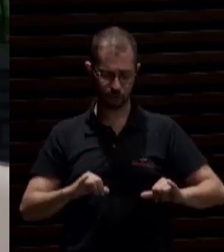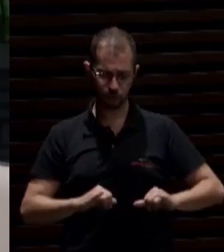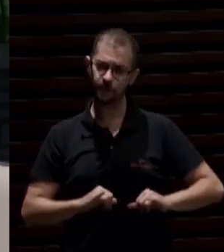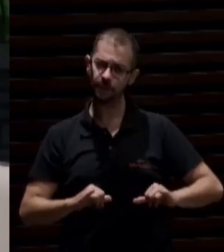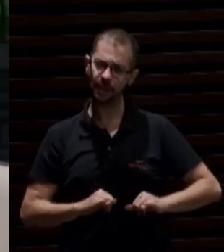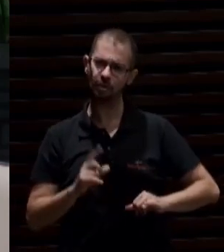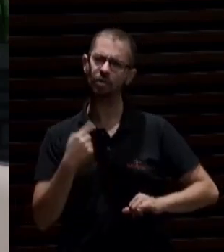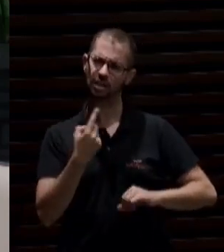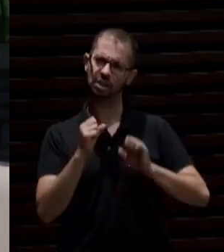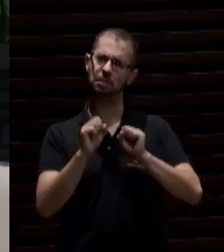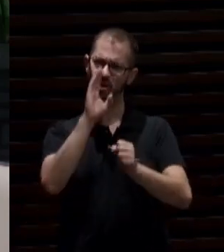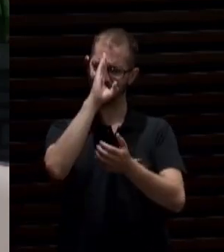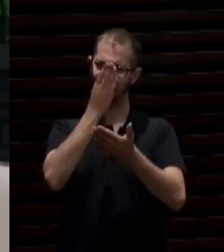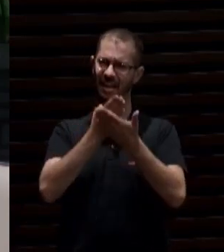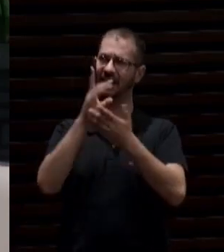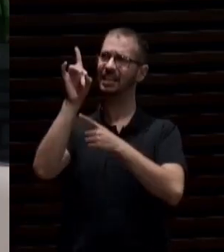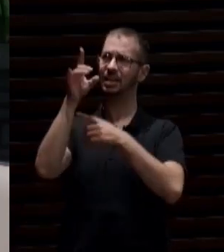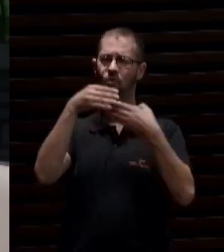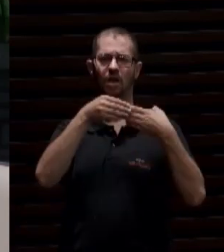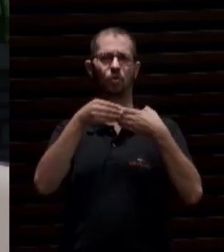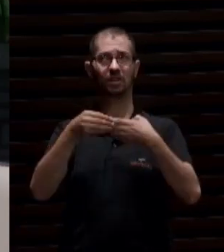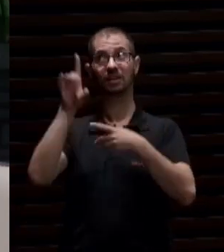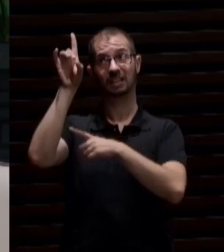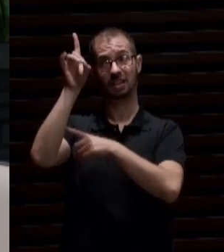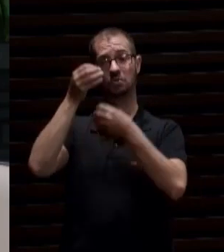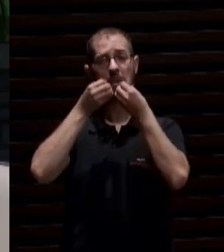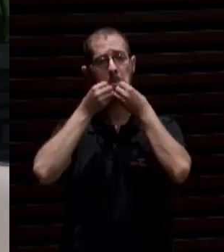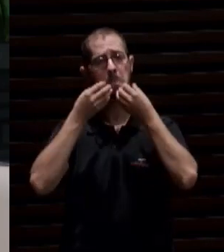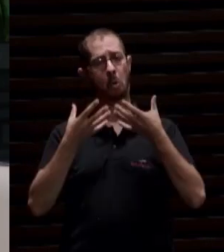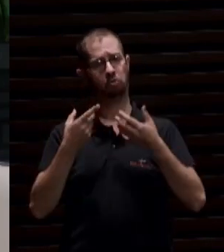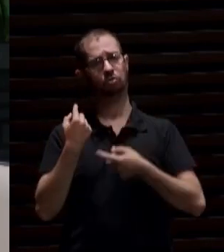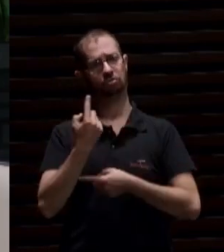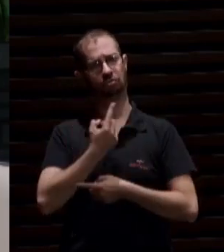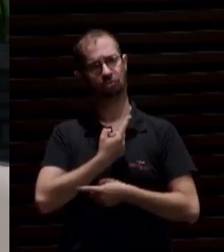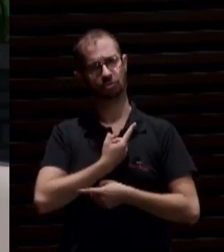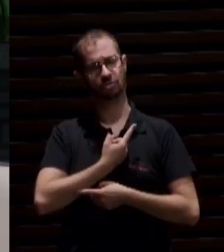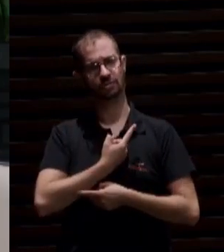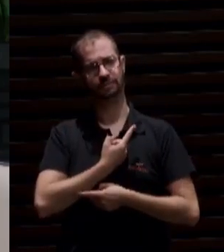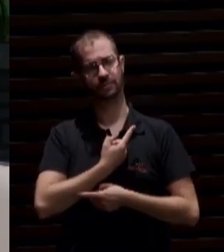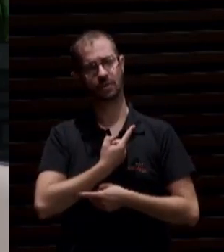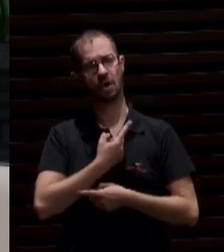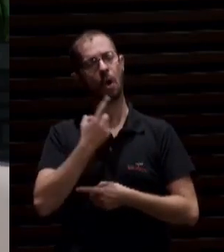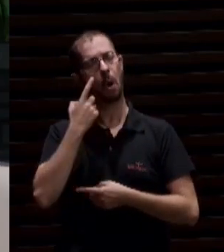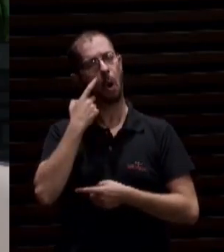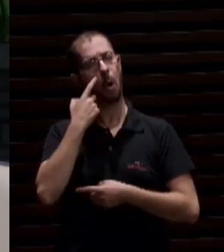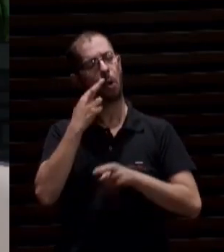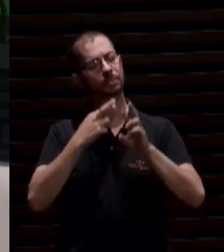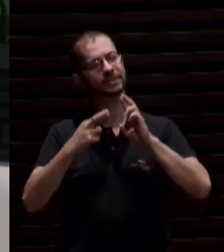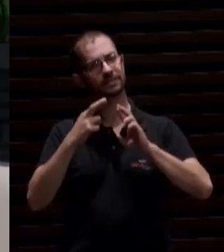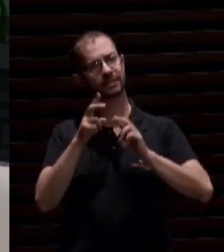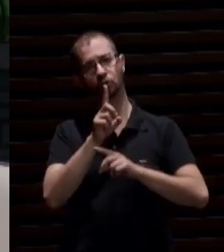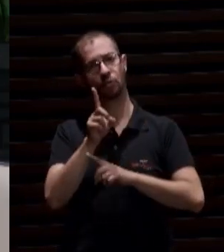a gente possa crer que o Senhor está conduzindo a situação e que Ele é bondoso conosco. Uma observação importante a ser feita. Nem sempre que